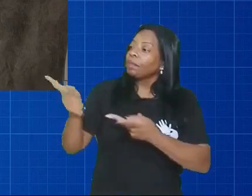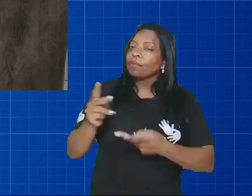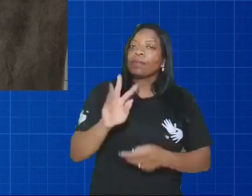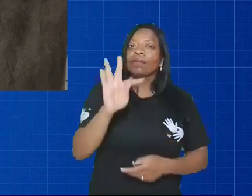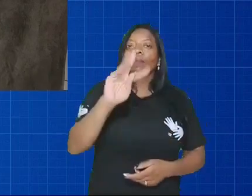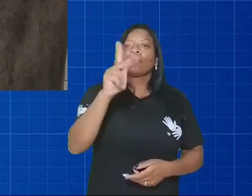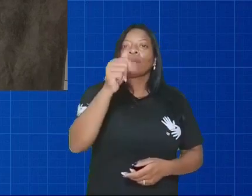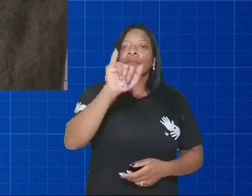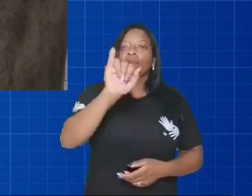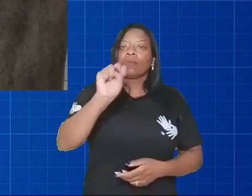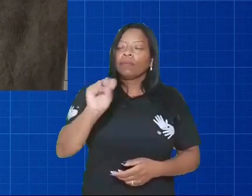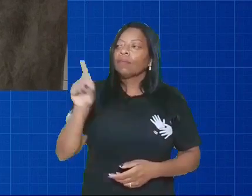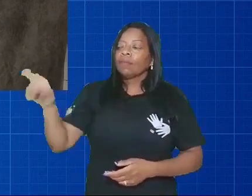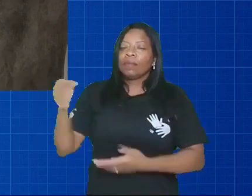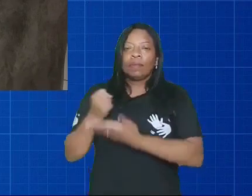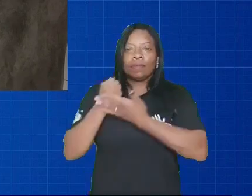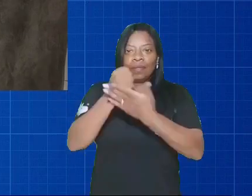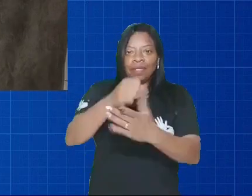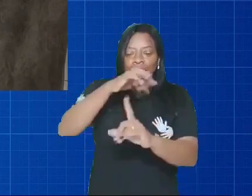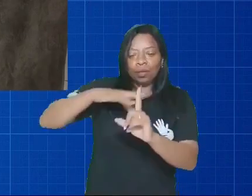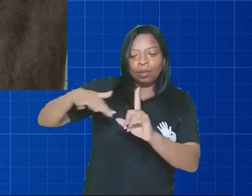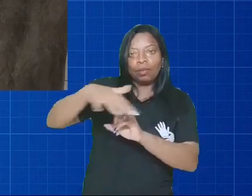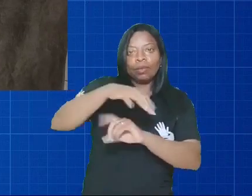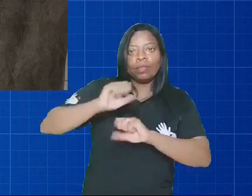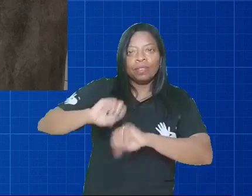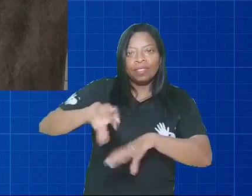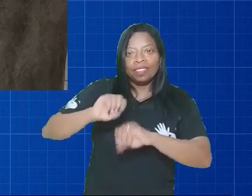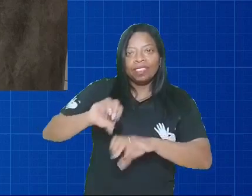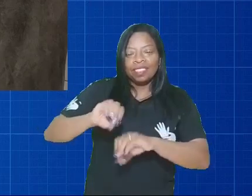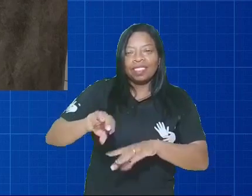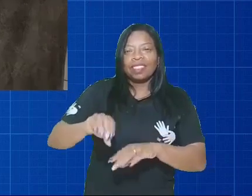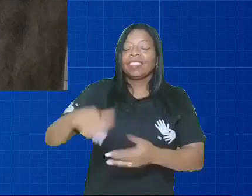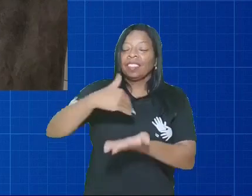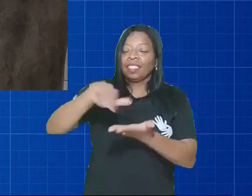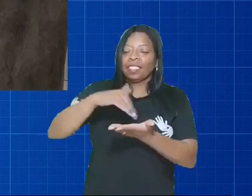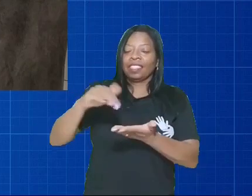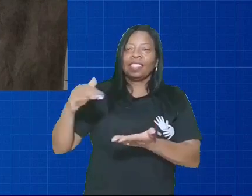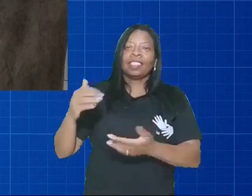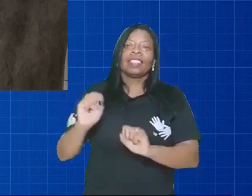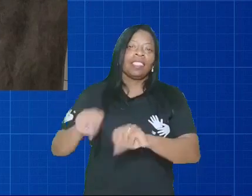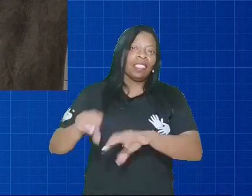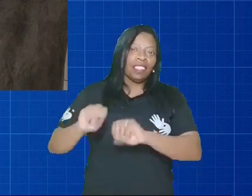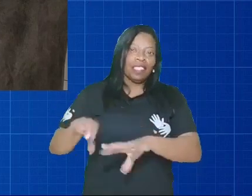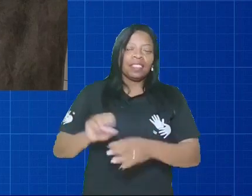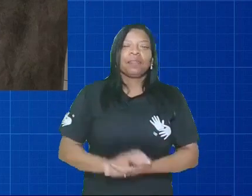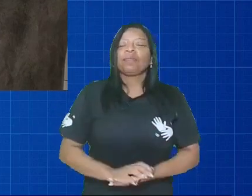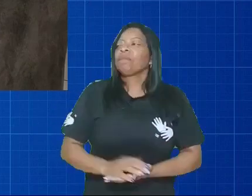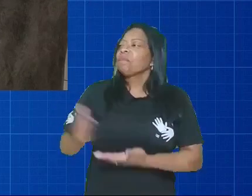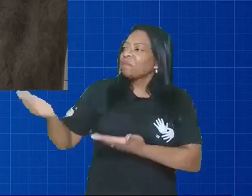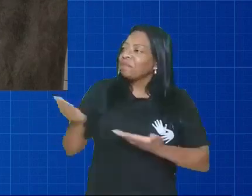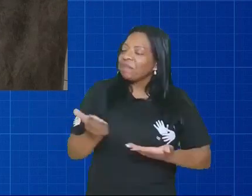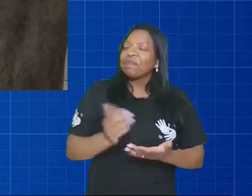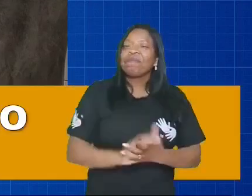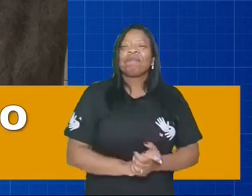de educação ambiental da Secretaria de Educação. Sejam todas bem-vindas. Vanderleia. Quero agradecer o convite, à Secretaria